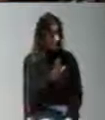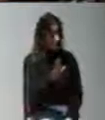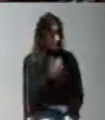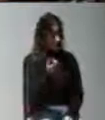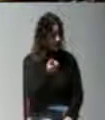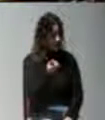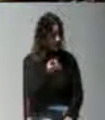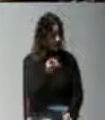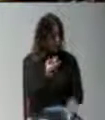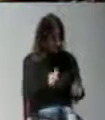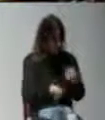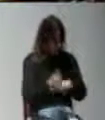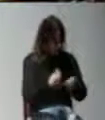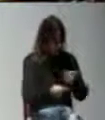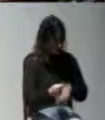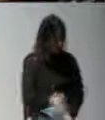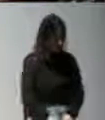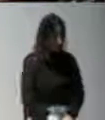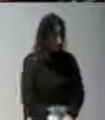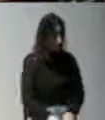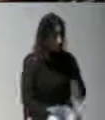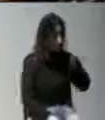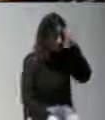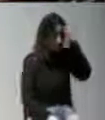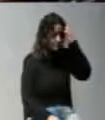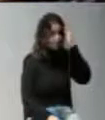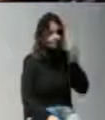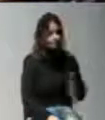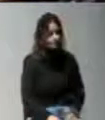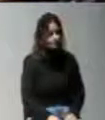mortes decorrentes, nadas como acidentes.